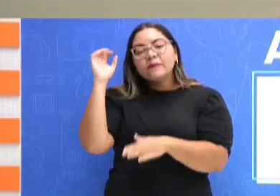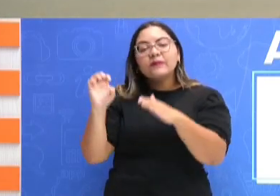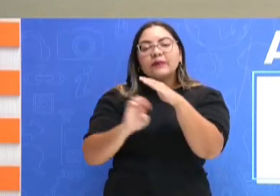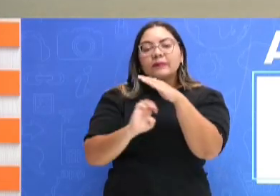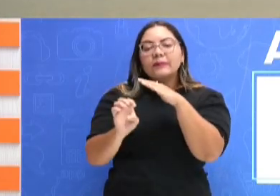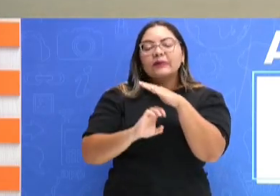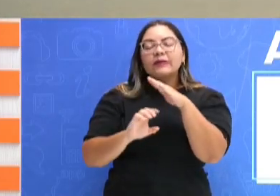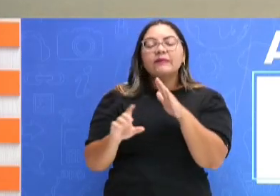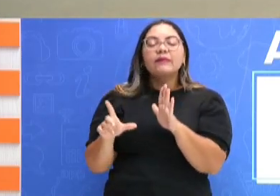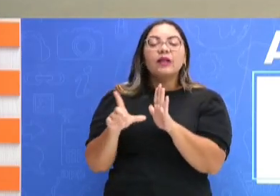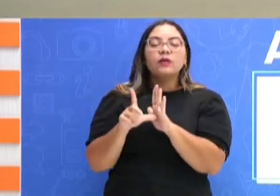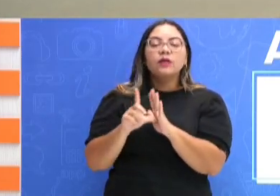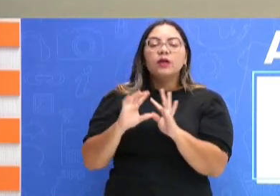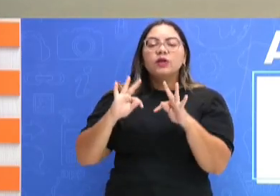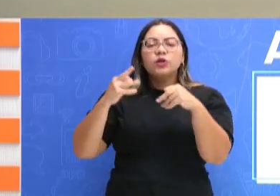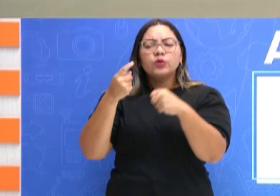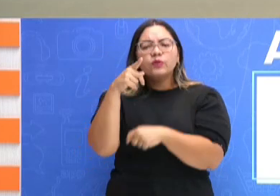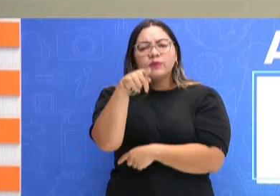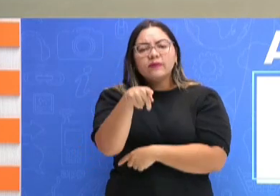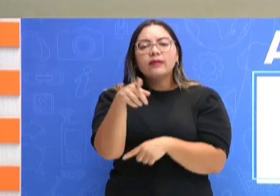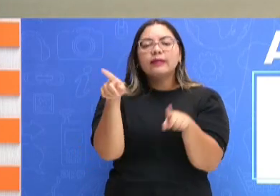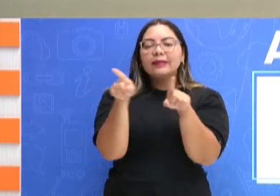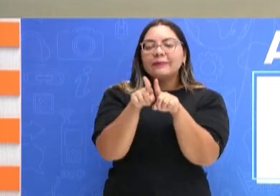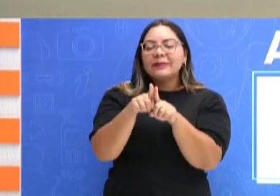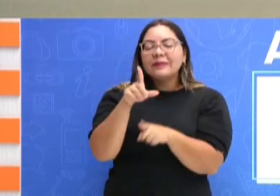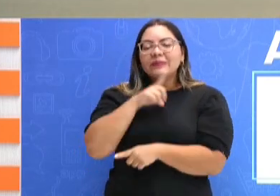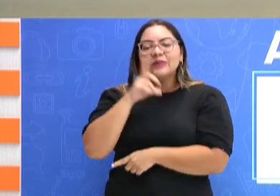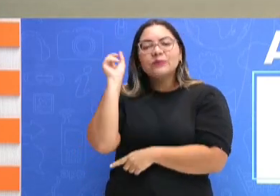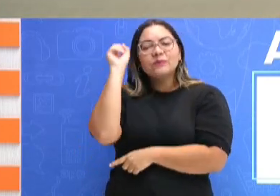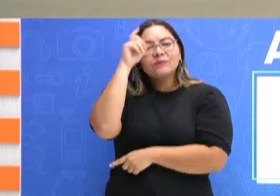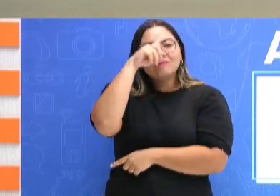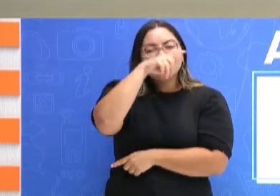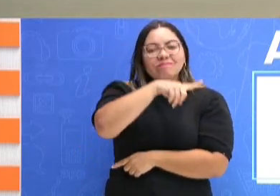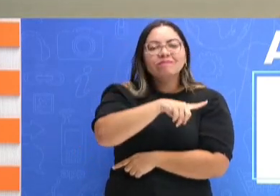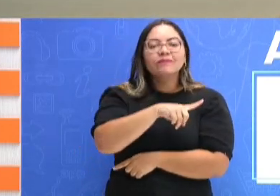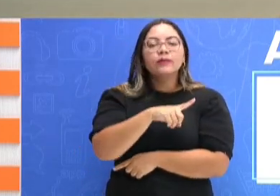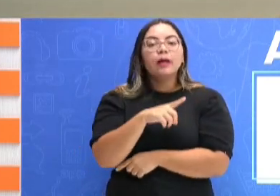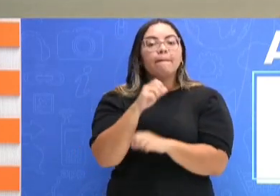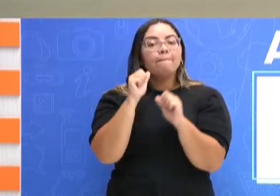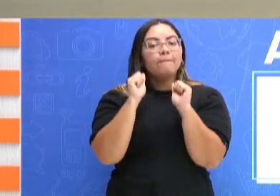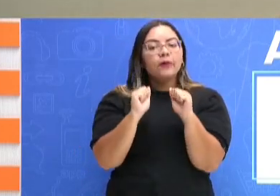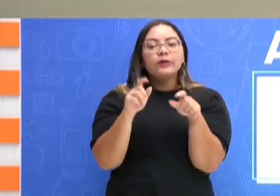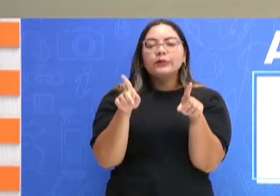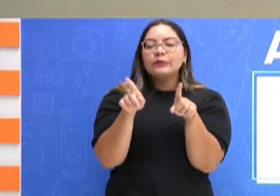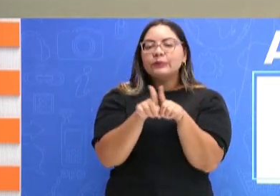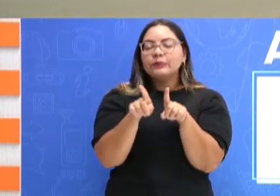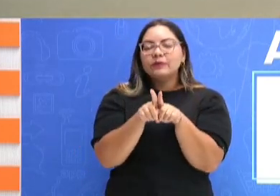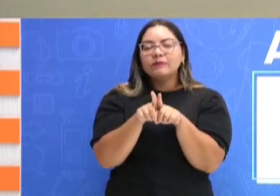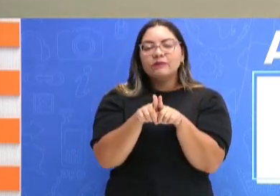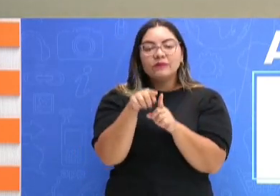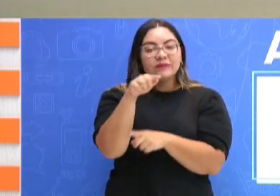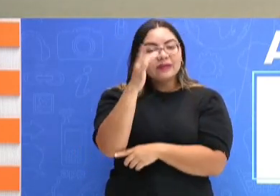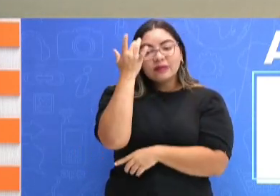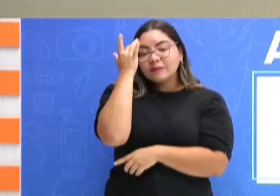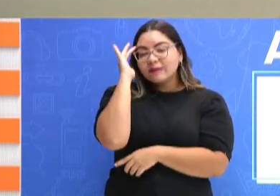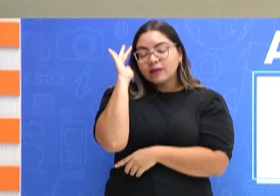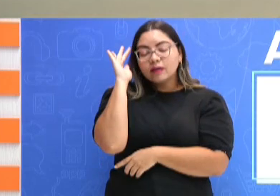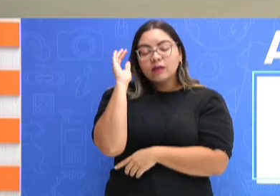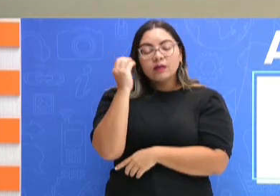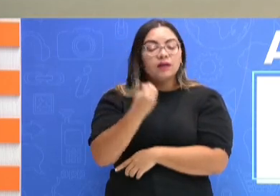nosso povo, a vida de você, que passa por dificuldade. Pode ser e que eu não saiba a vida de